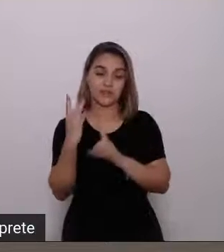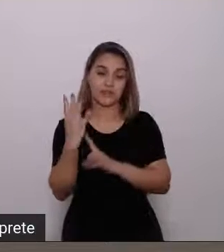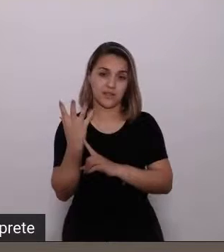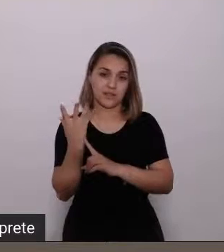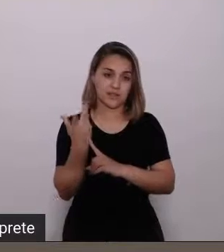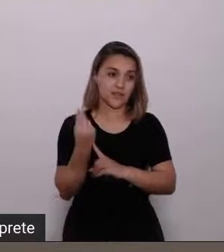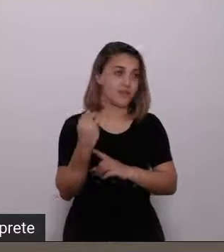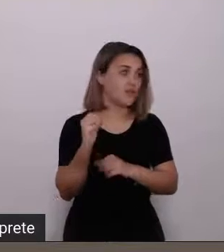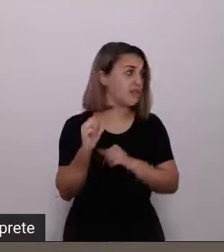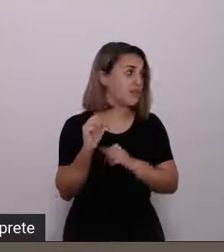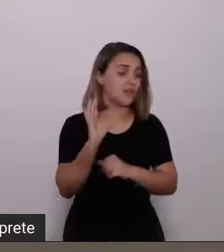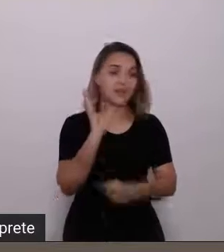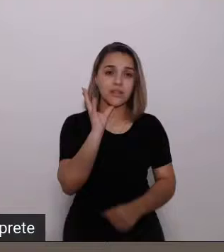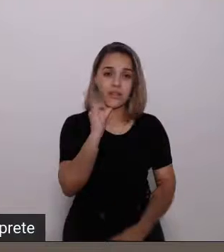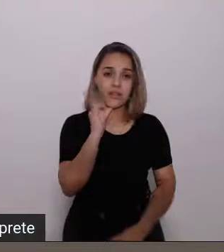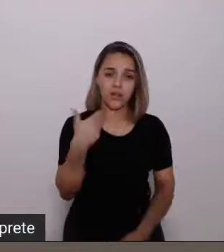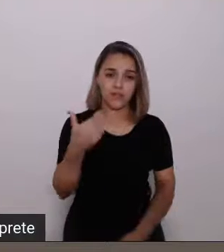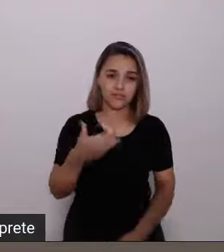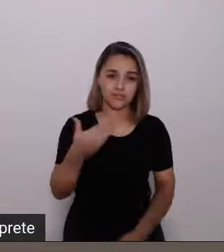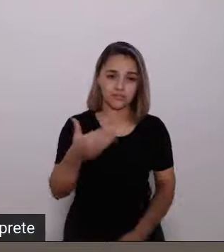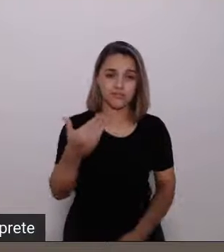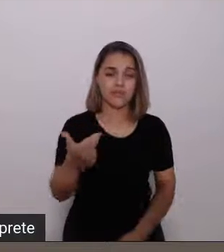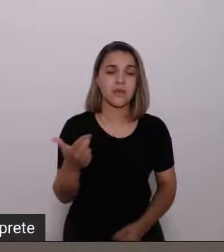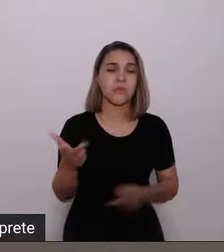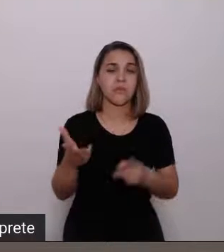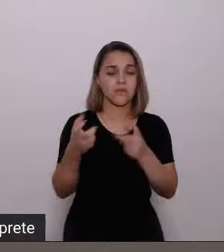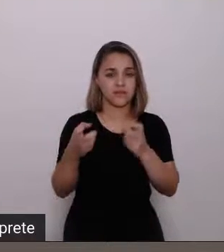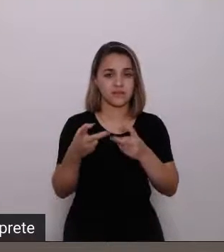muito tempo para eles perceberem isso.